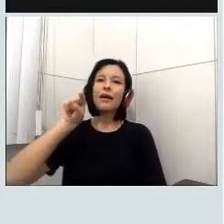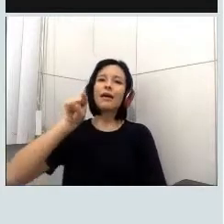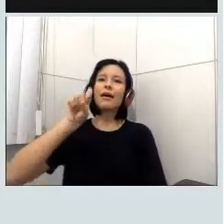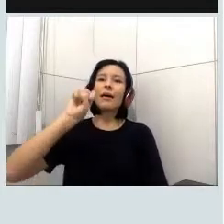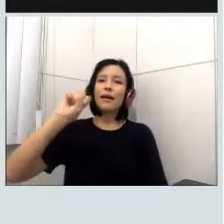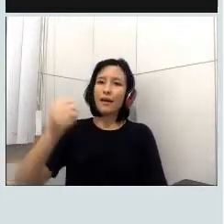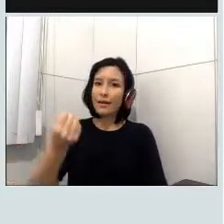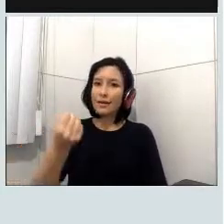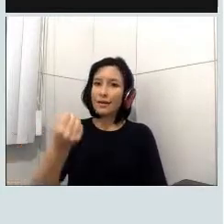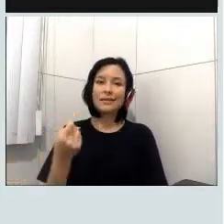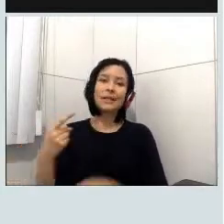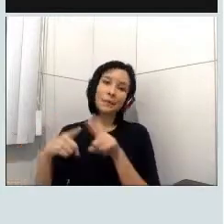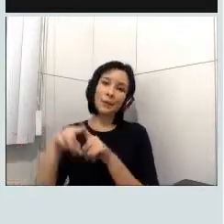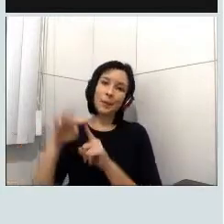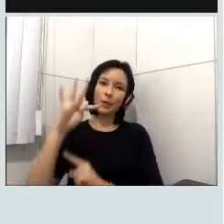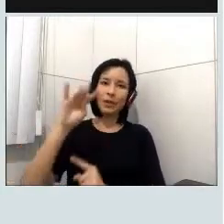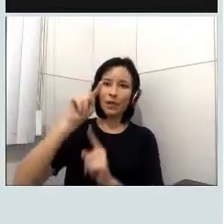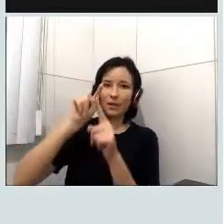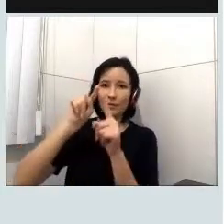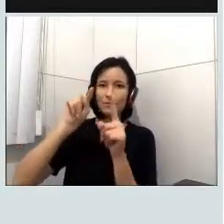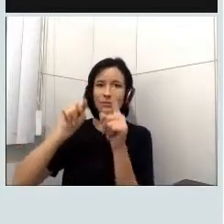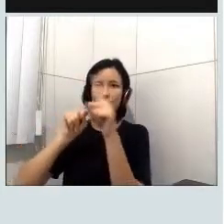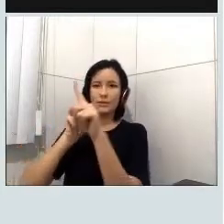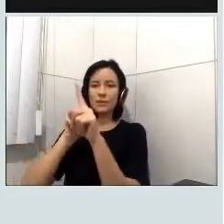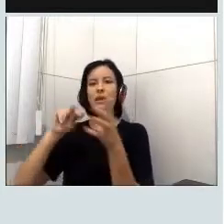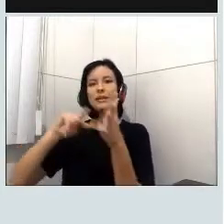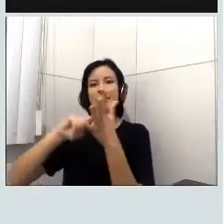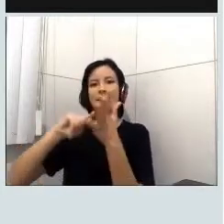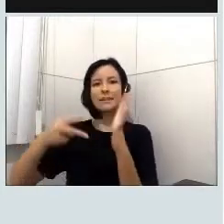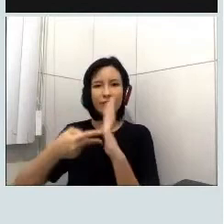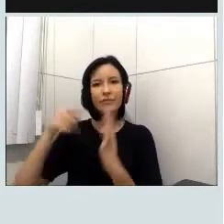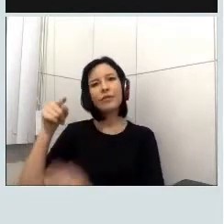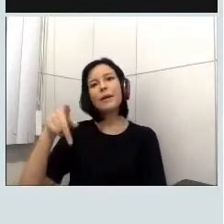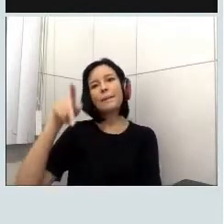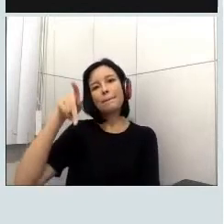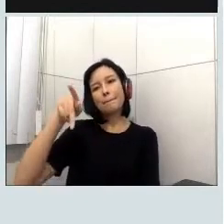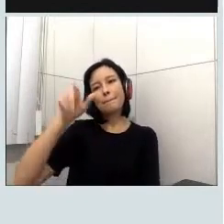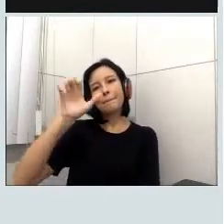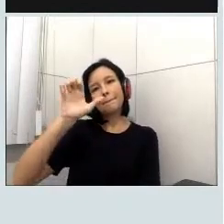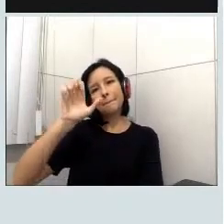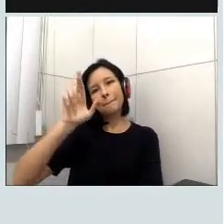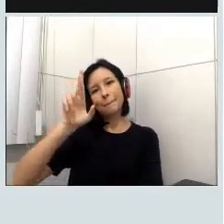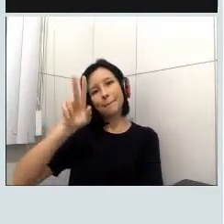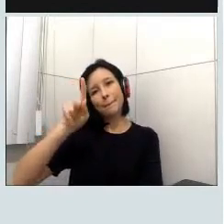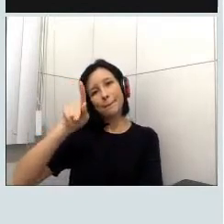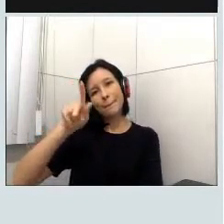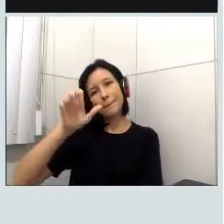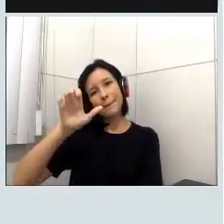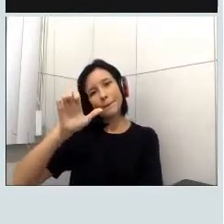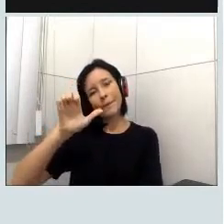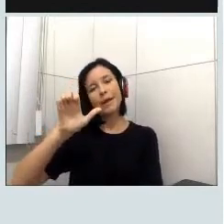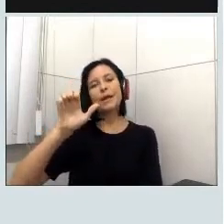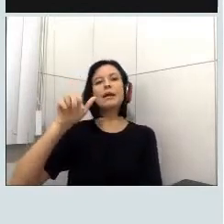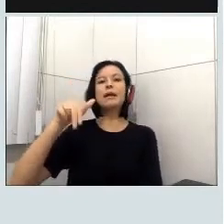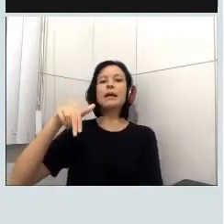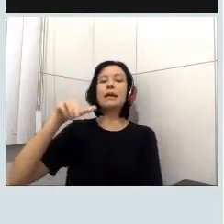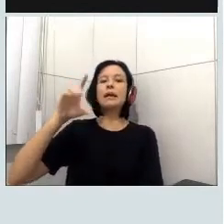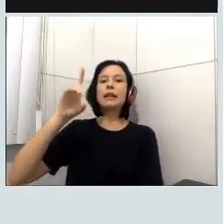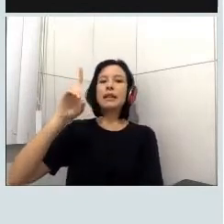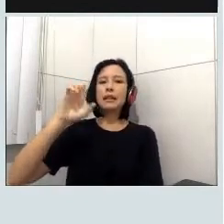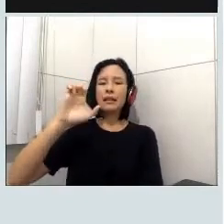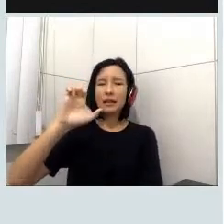Esse é o símbolo de perpendicular, certo? Toda vez que vocês verem, por exemplo,